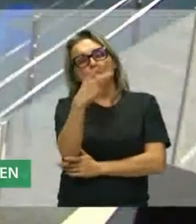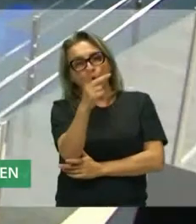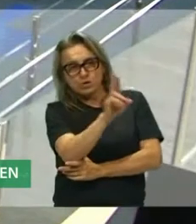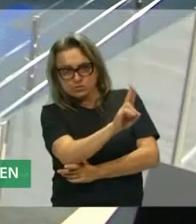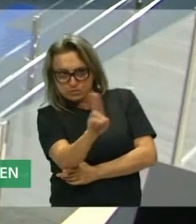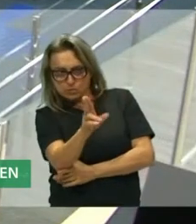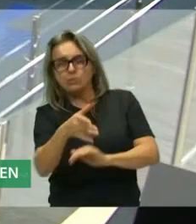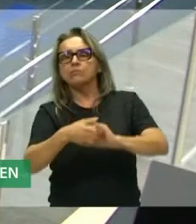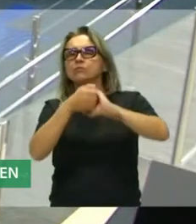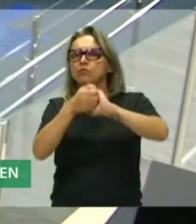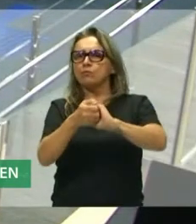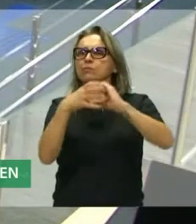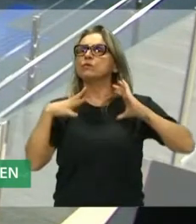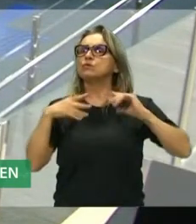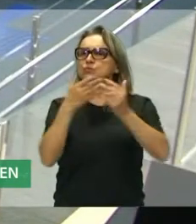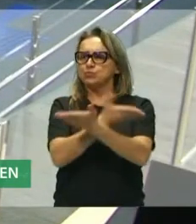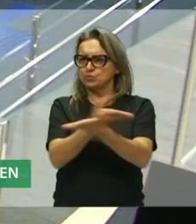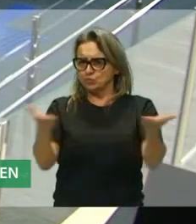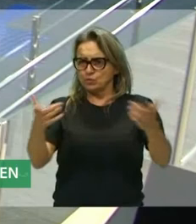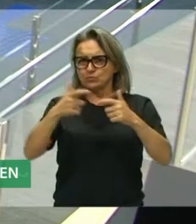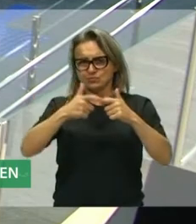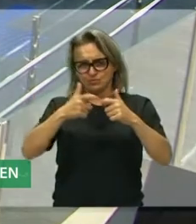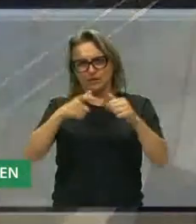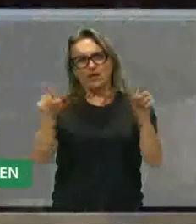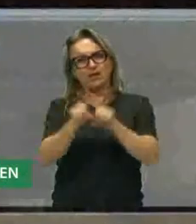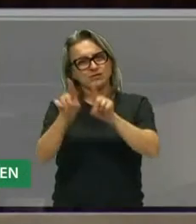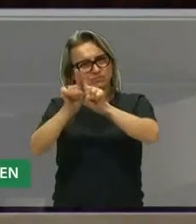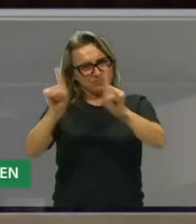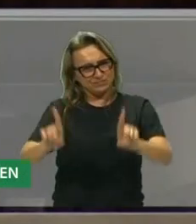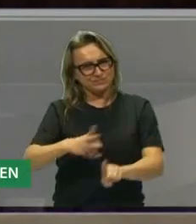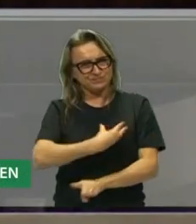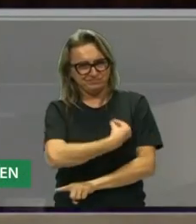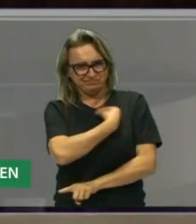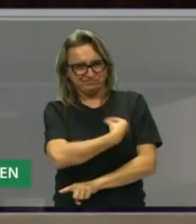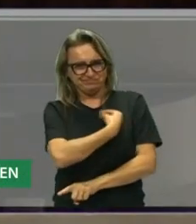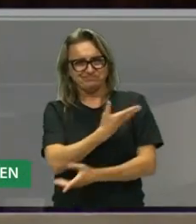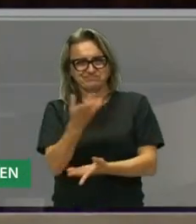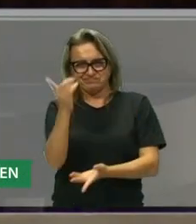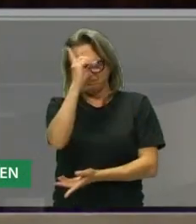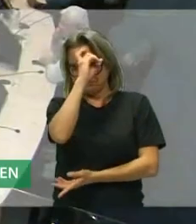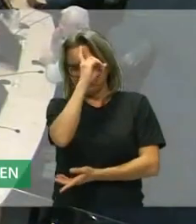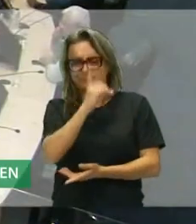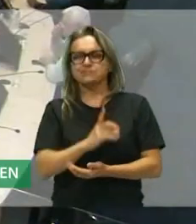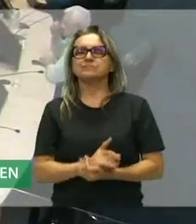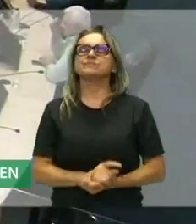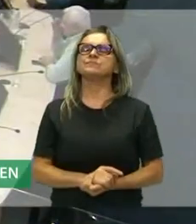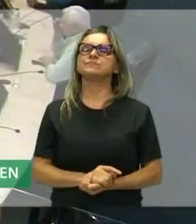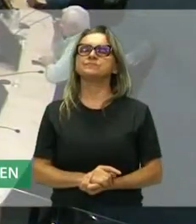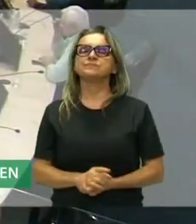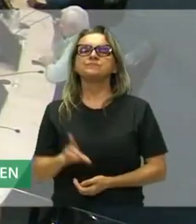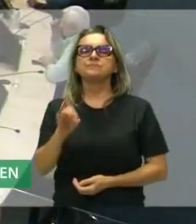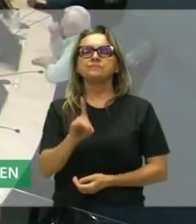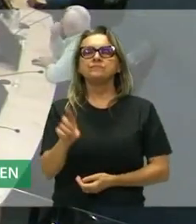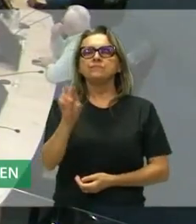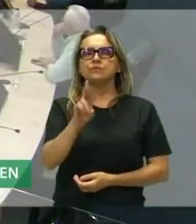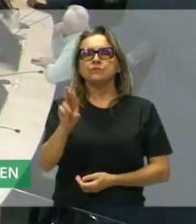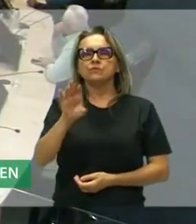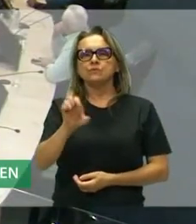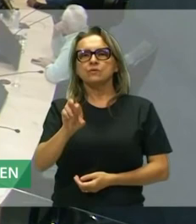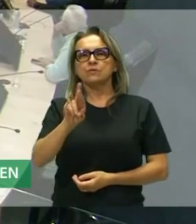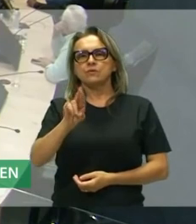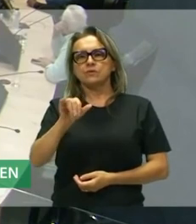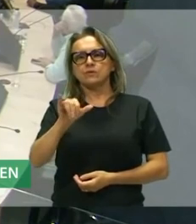demais médicos e servidores que estão nessa casa, servidores do hospital. Doutor Heriberto.